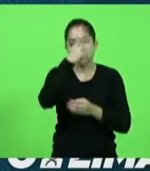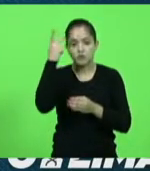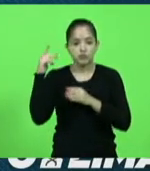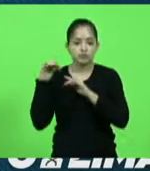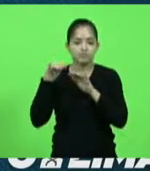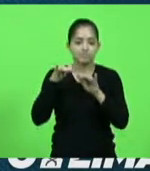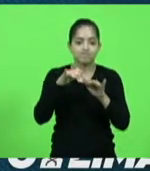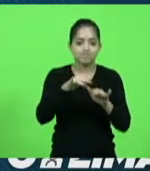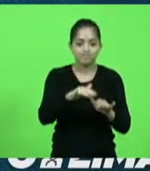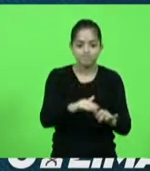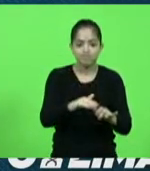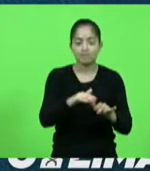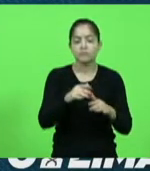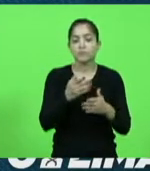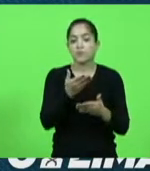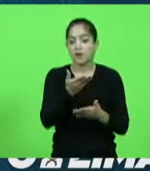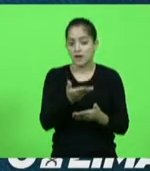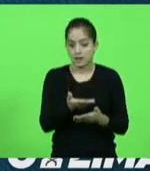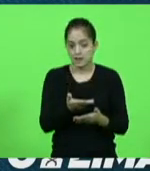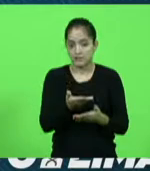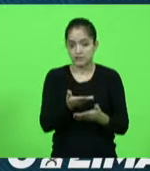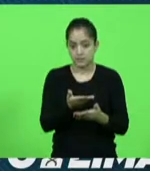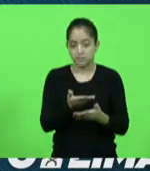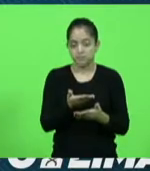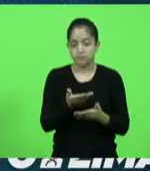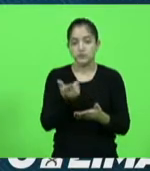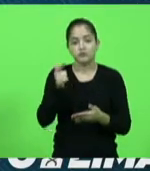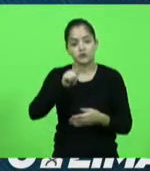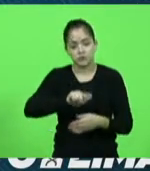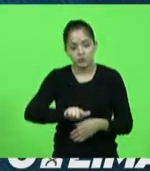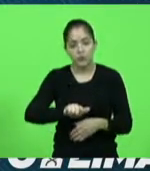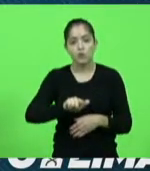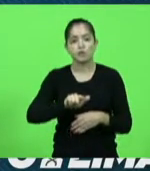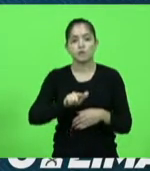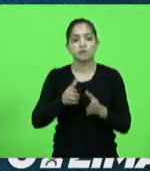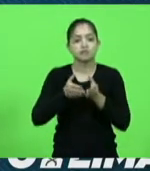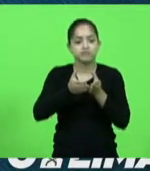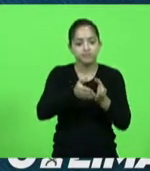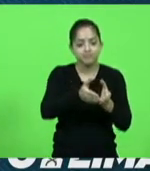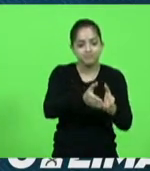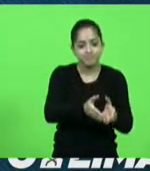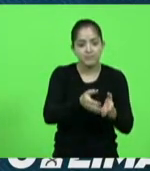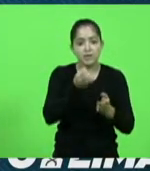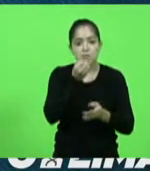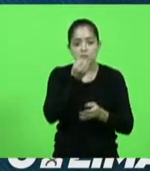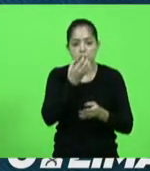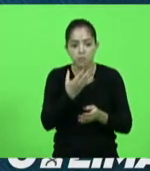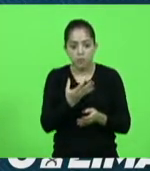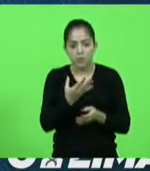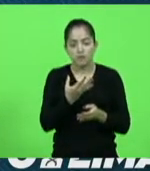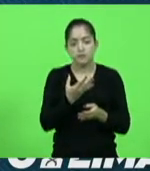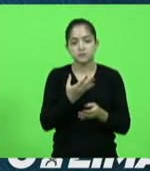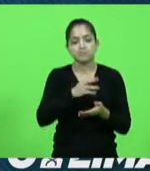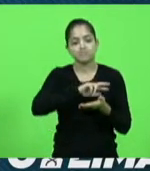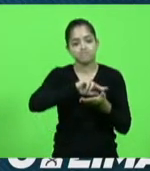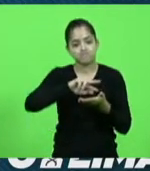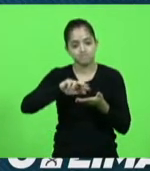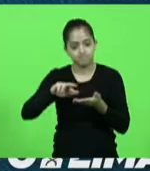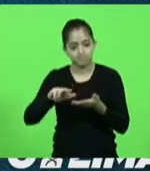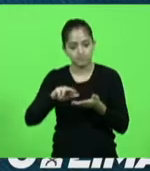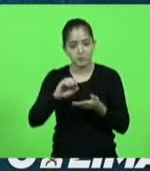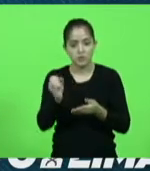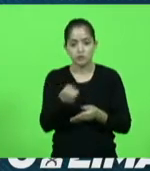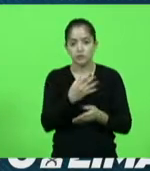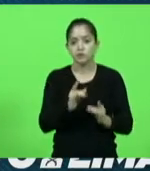acredito que ali nós vamos repetir essa proeza de fazer desembarcar coisas boas na frente desse novo prédio